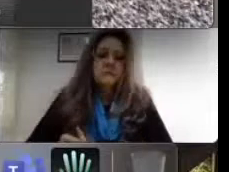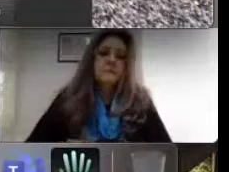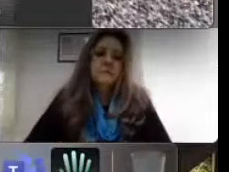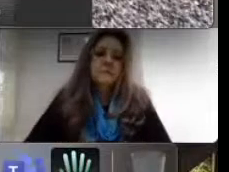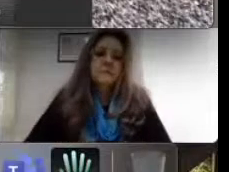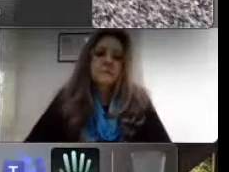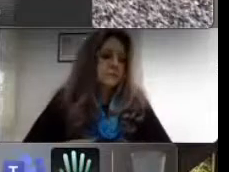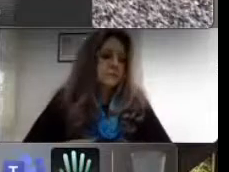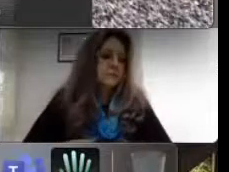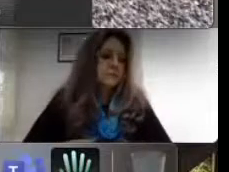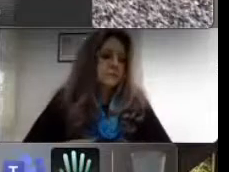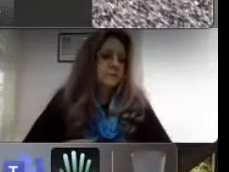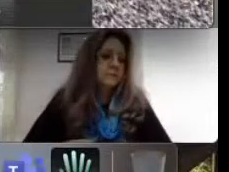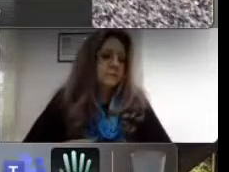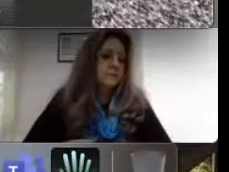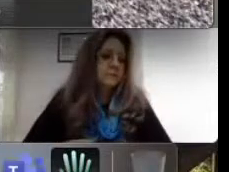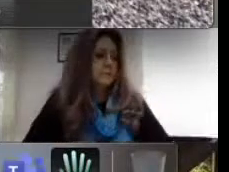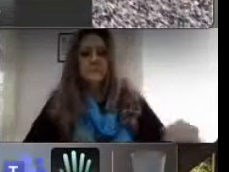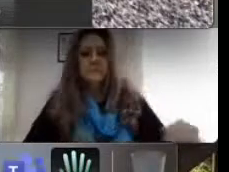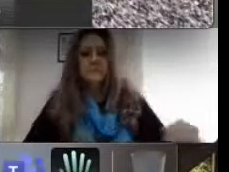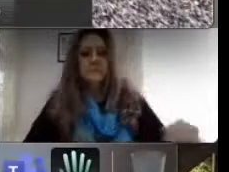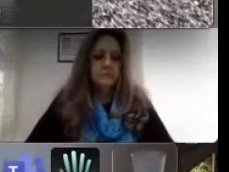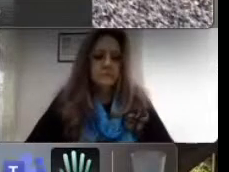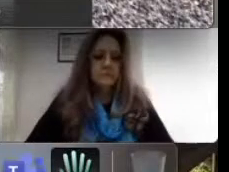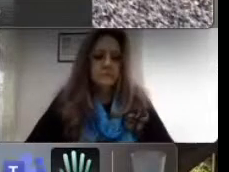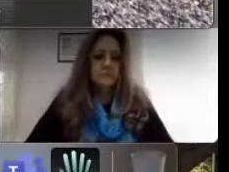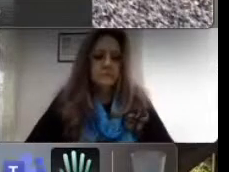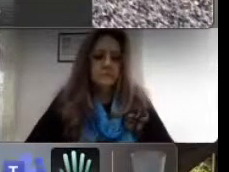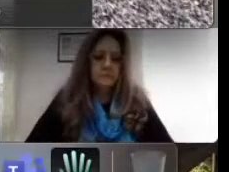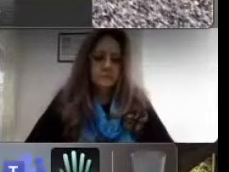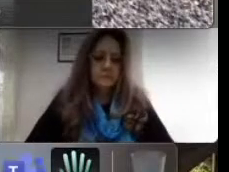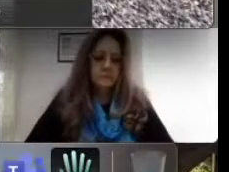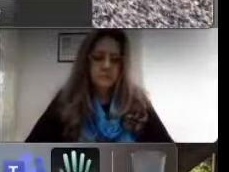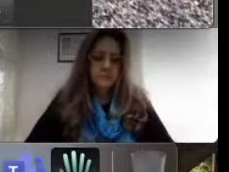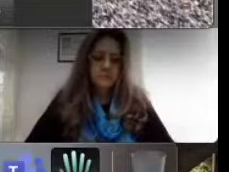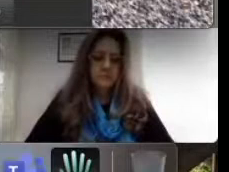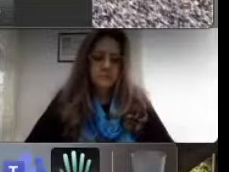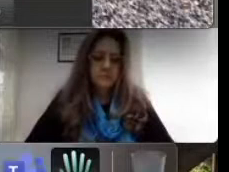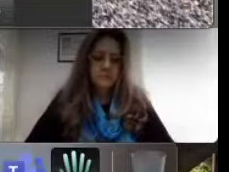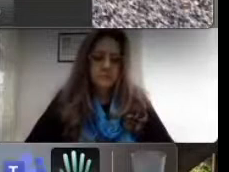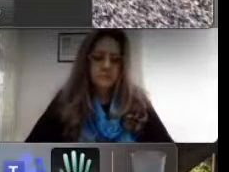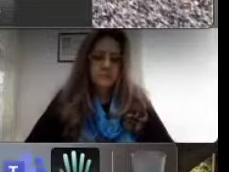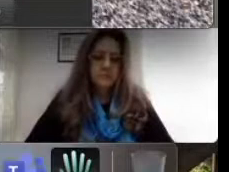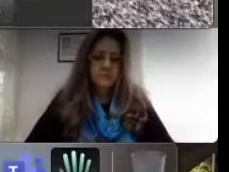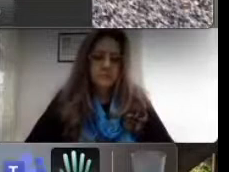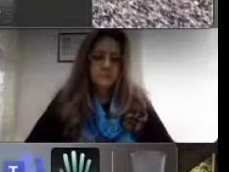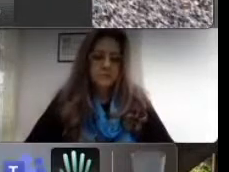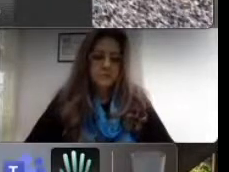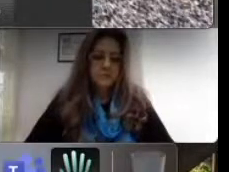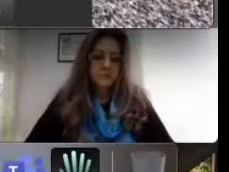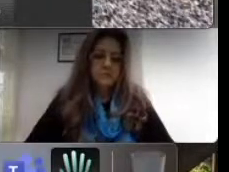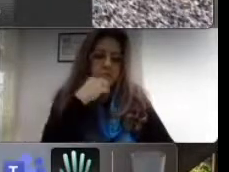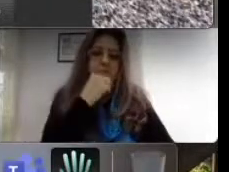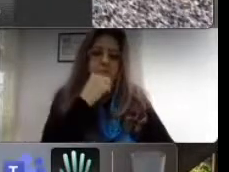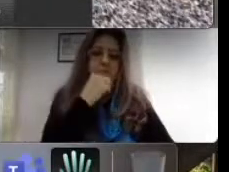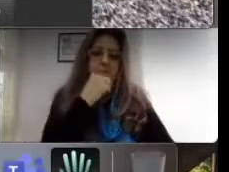nível de impacto que o digital atua é a nível da nossa arquitetura de